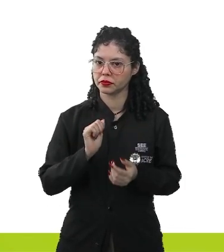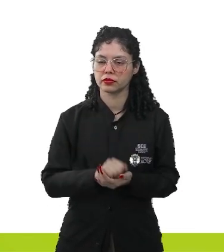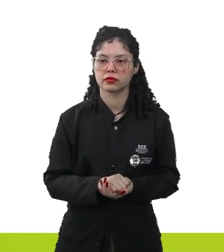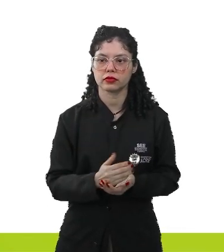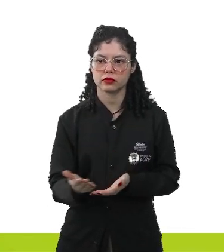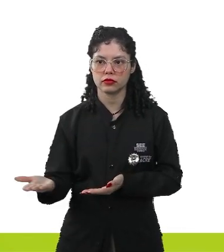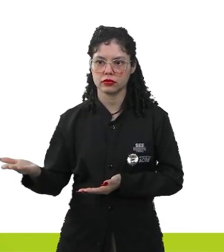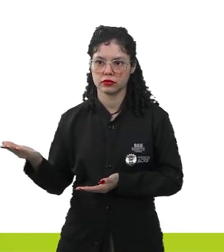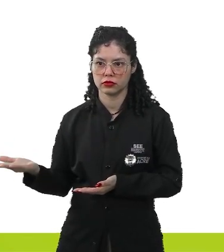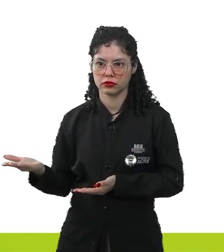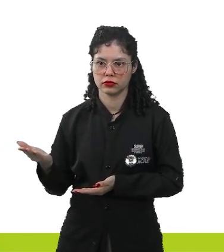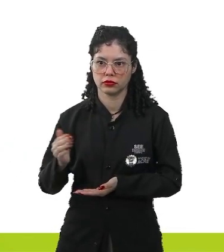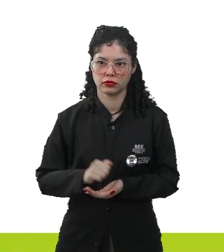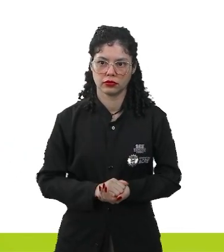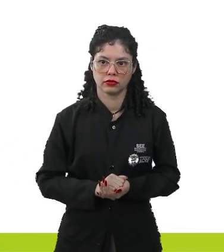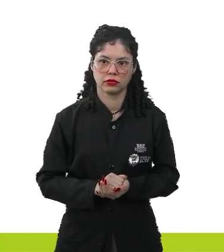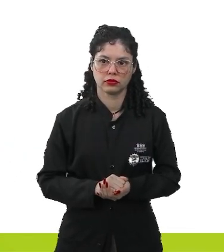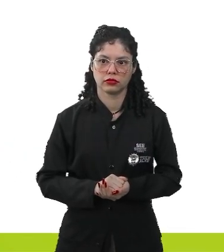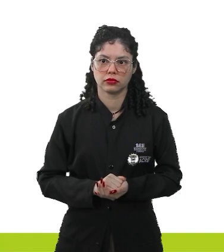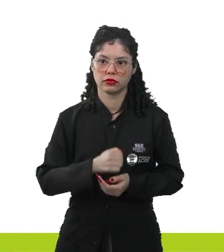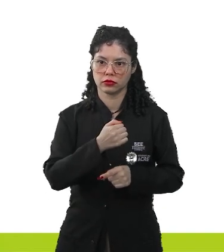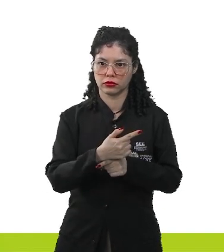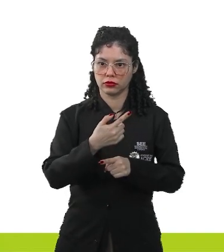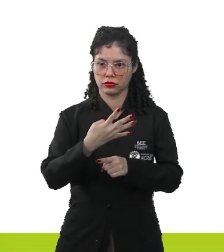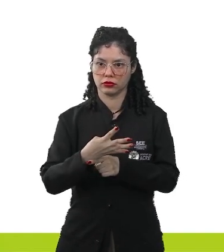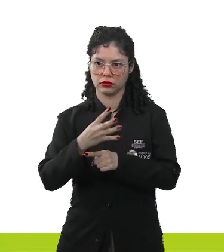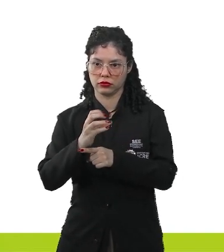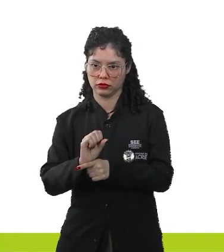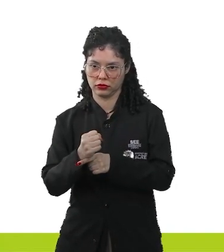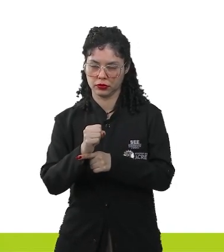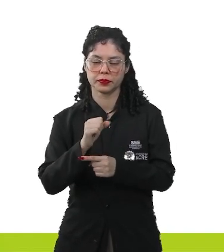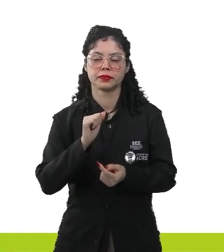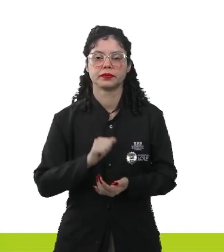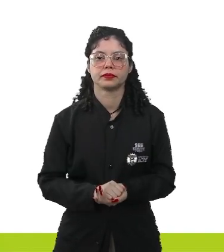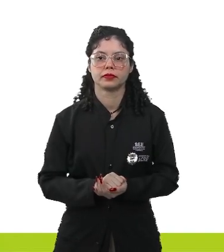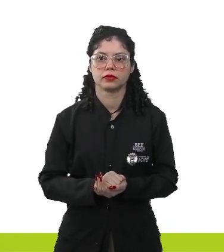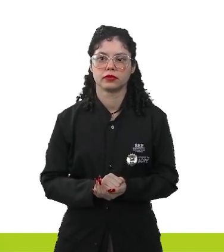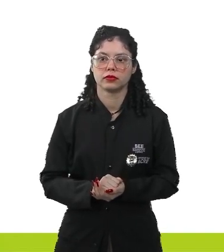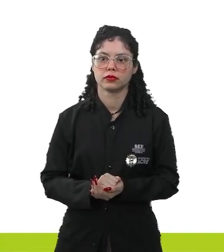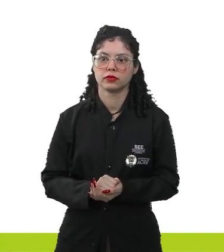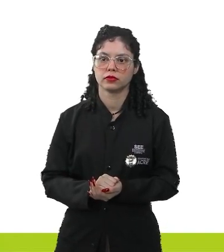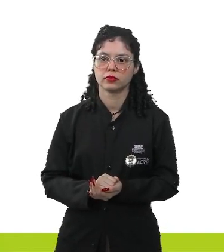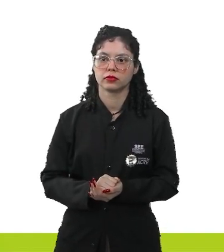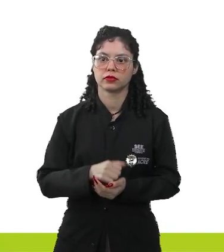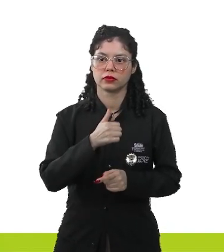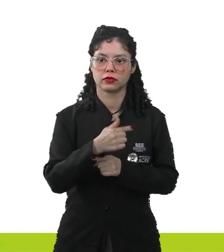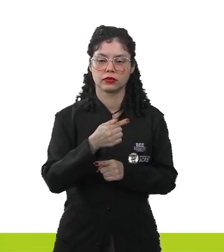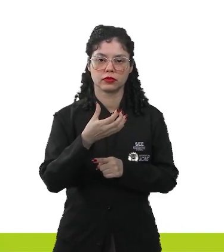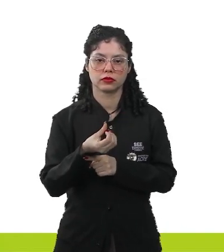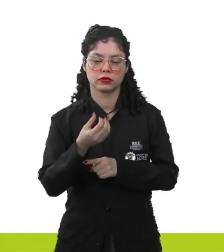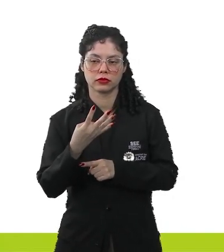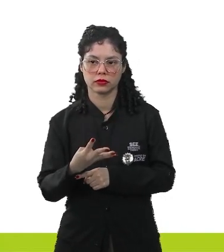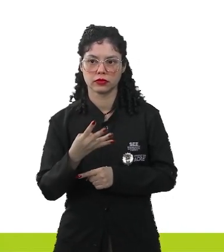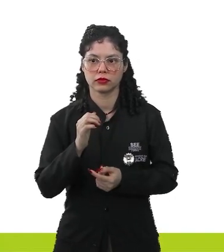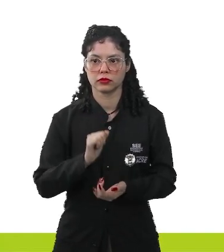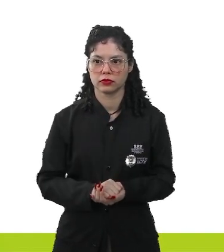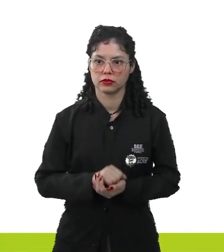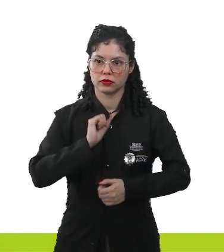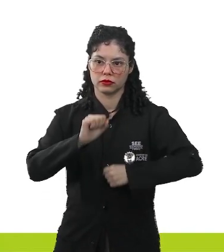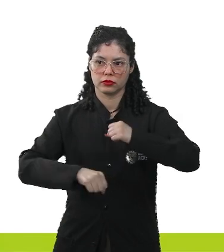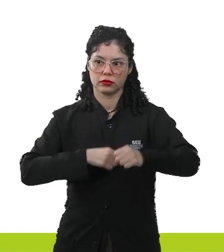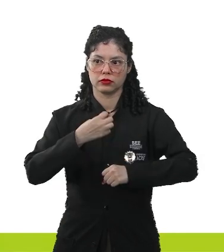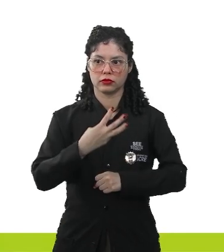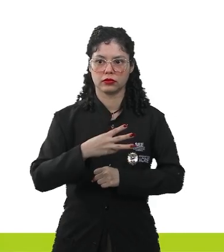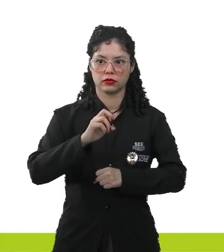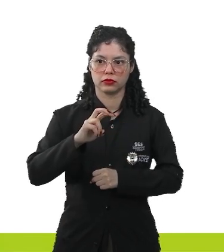nós temos aqui, caminhar é 248 calorias por hora, correr 764, andar de